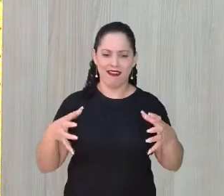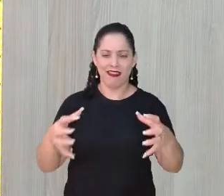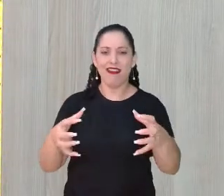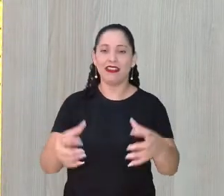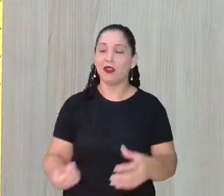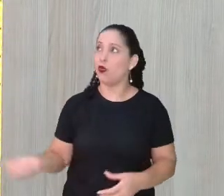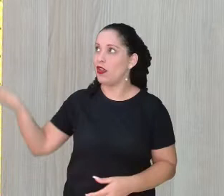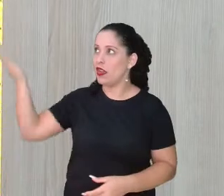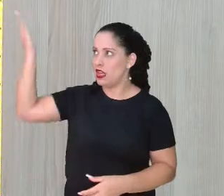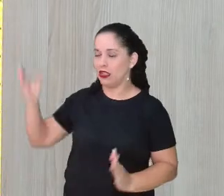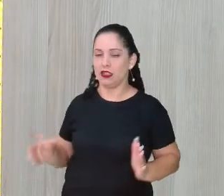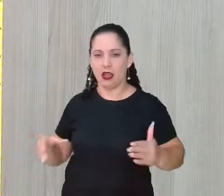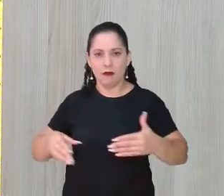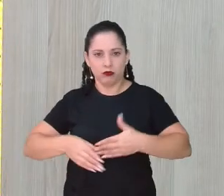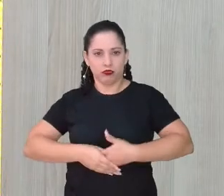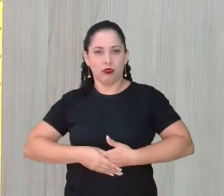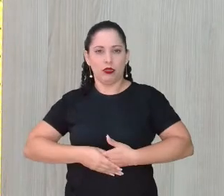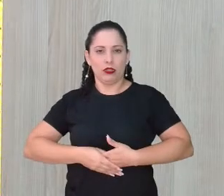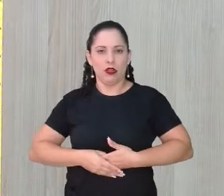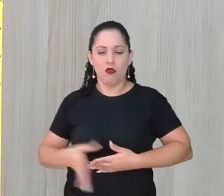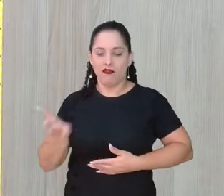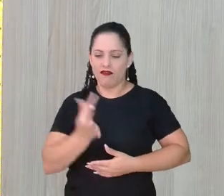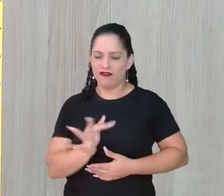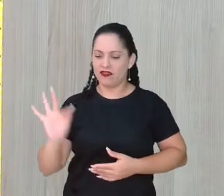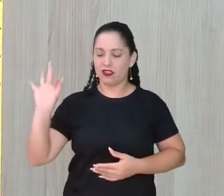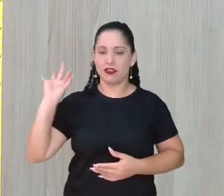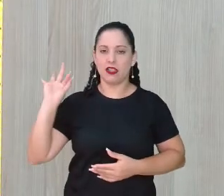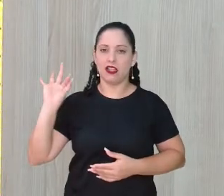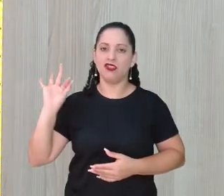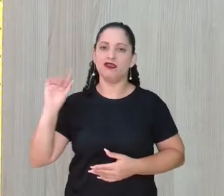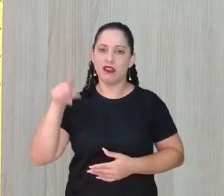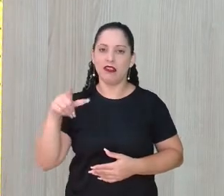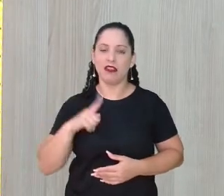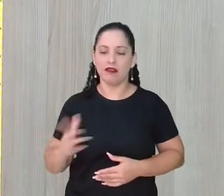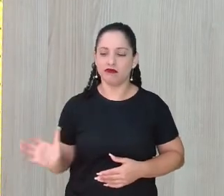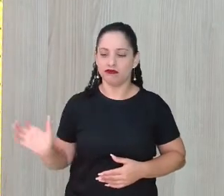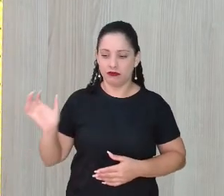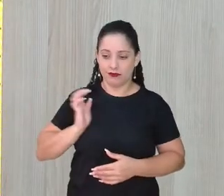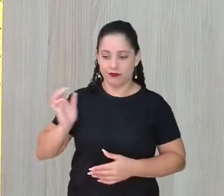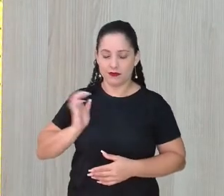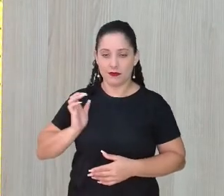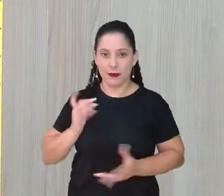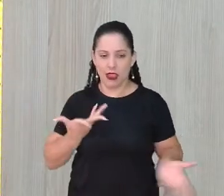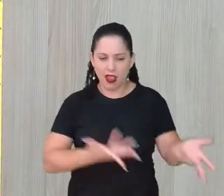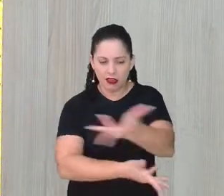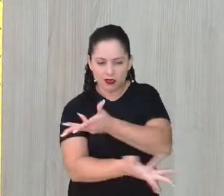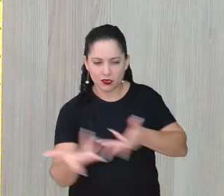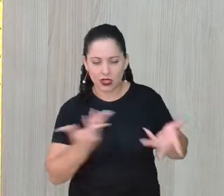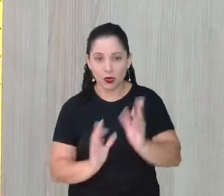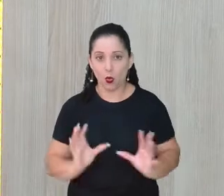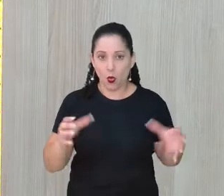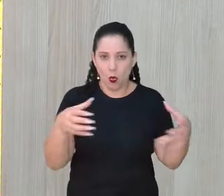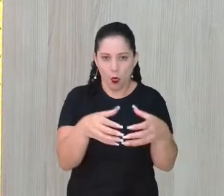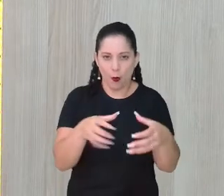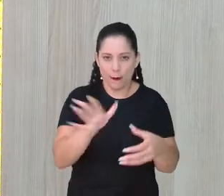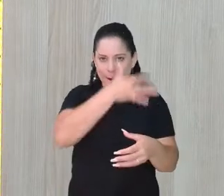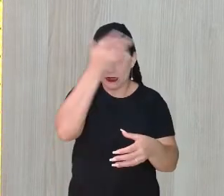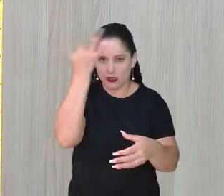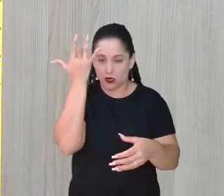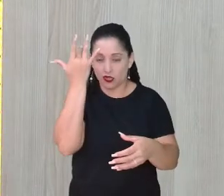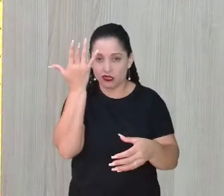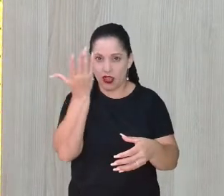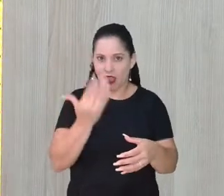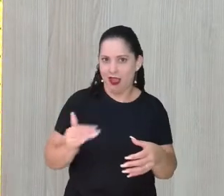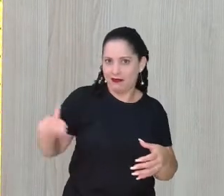alta burguesia francesa, né, então mais ligado aos girondinos, a esse pessoal dos girondinos, do que